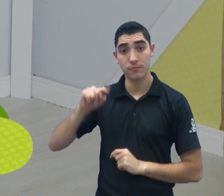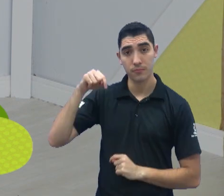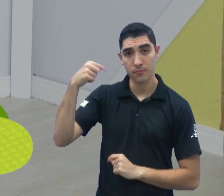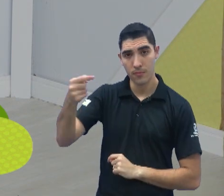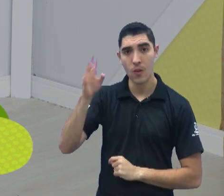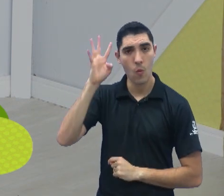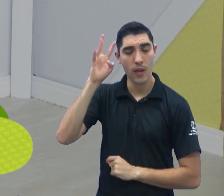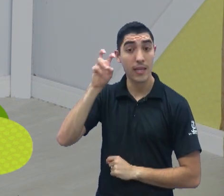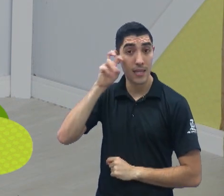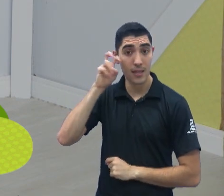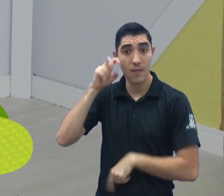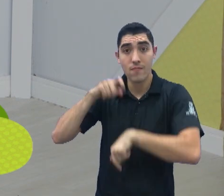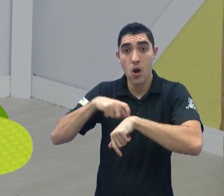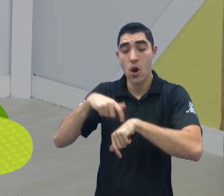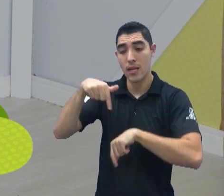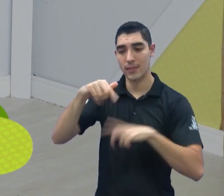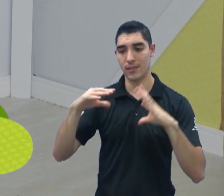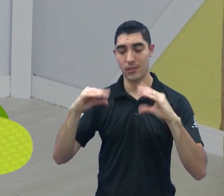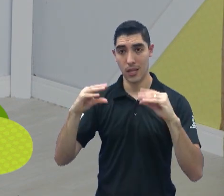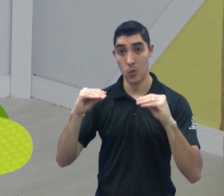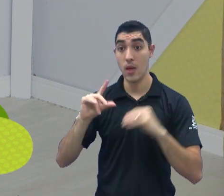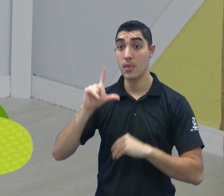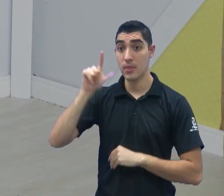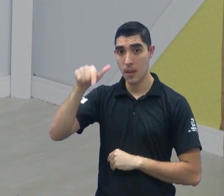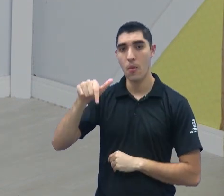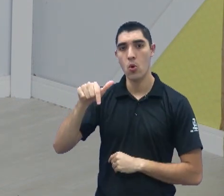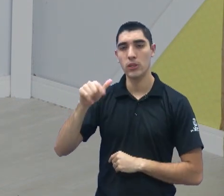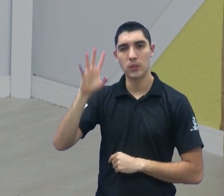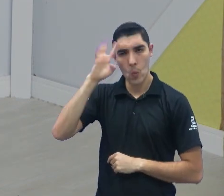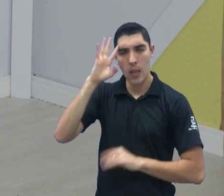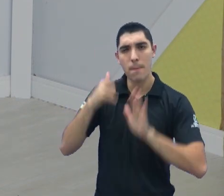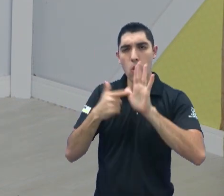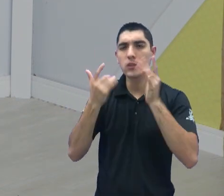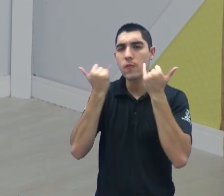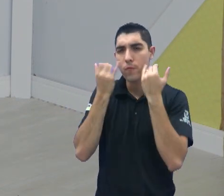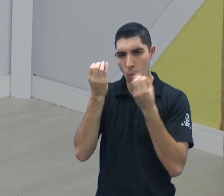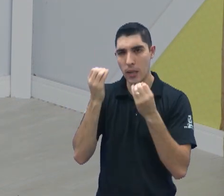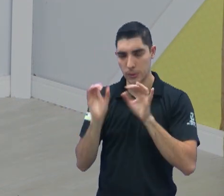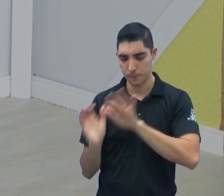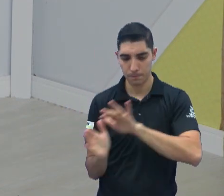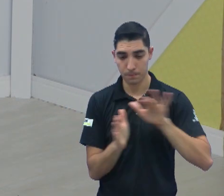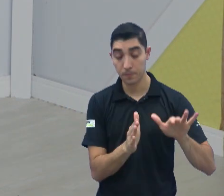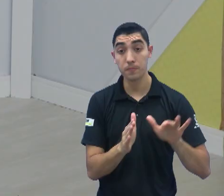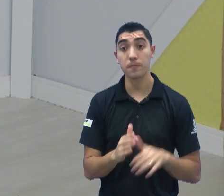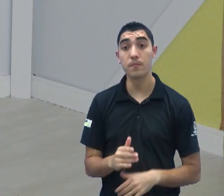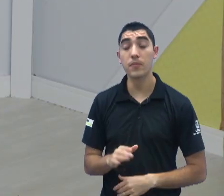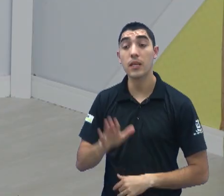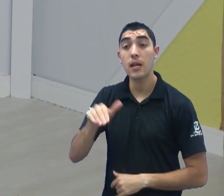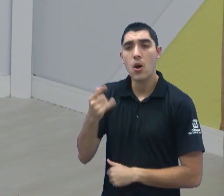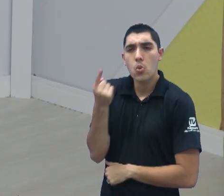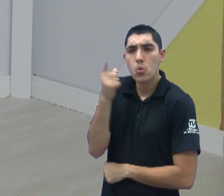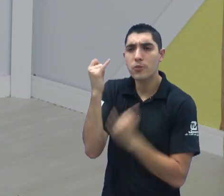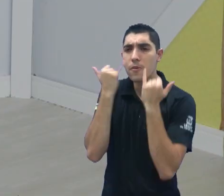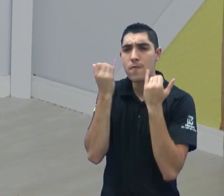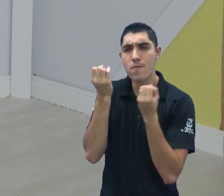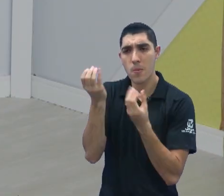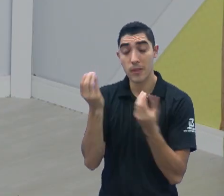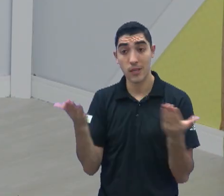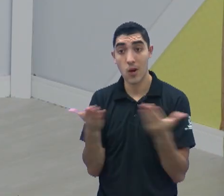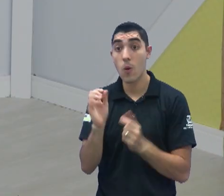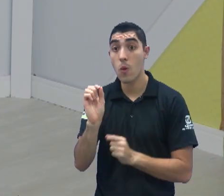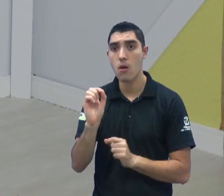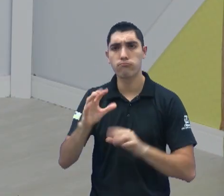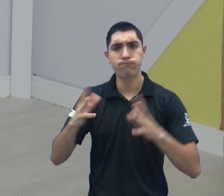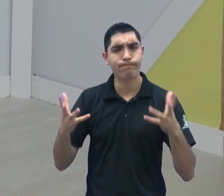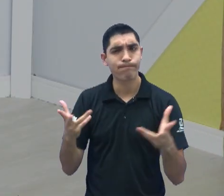vai trazer mais detalhes para você na quarta-feira desse jogo, tá certo? Paulito, para a gente fechar o Hora do Esporte de hoje, olha que notícia bacana.